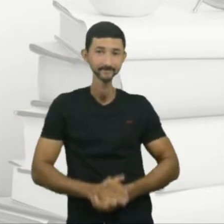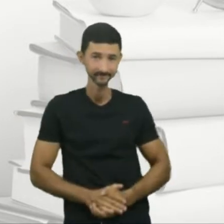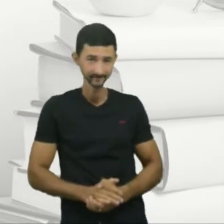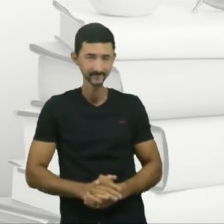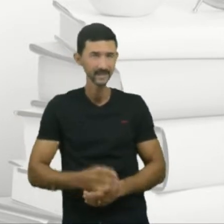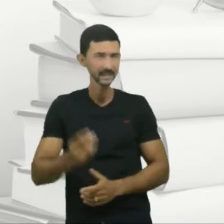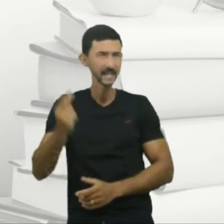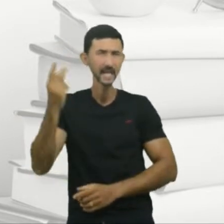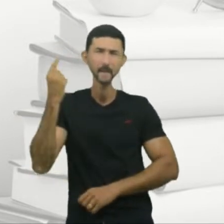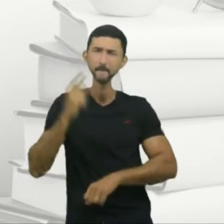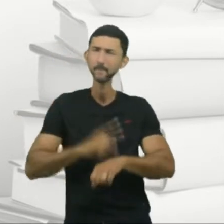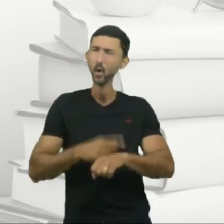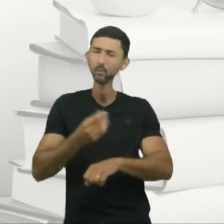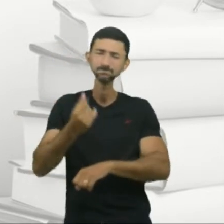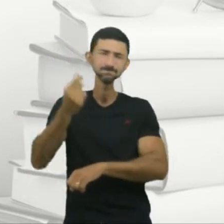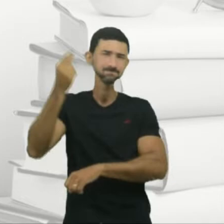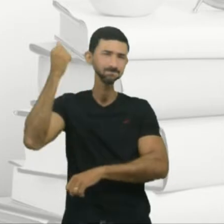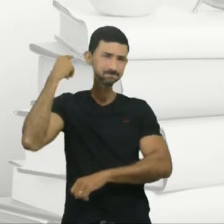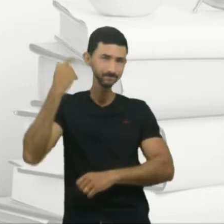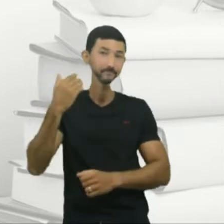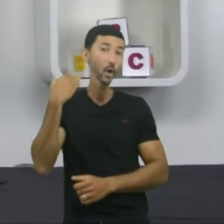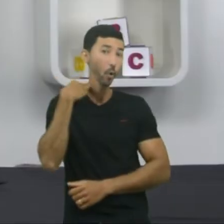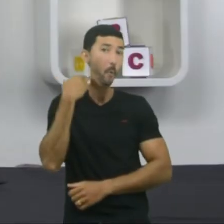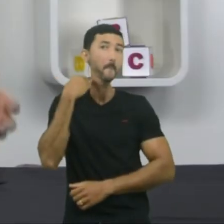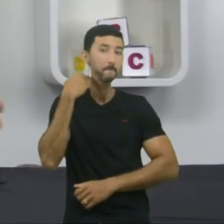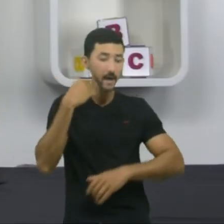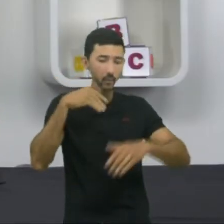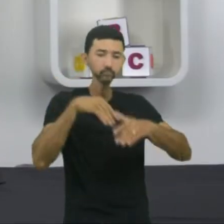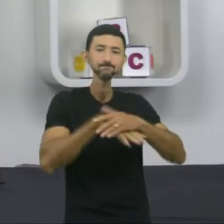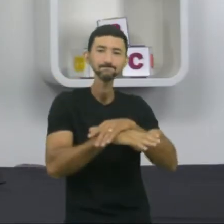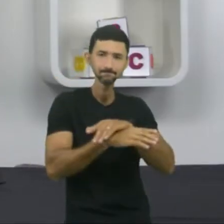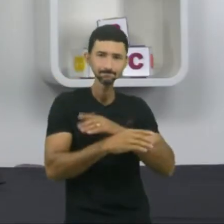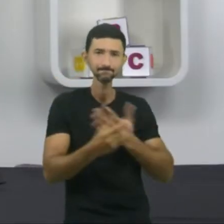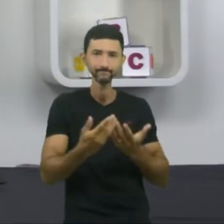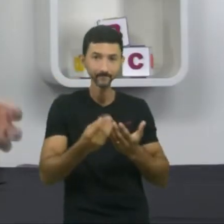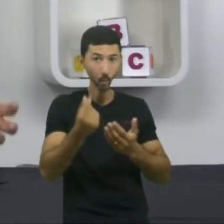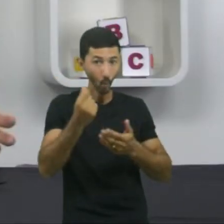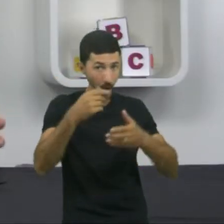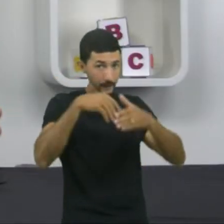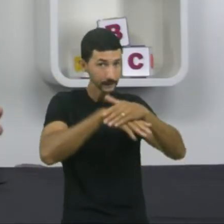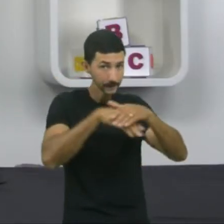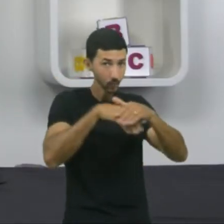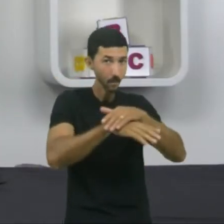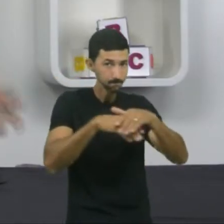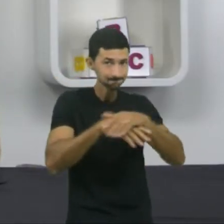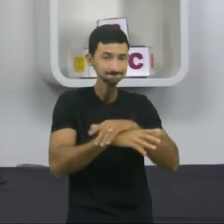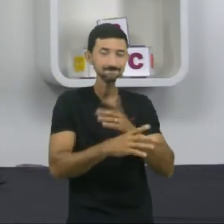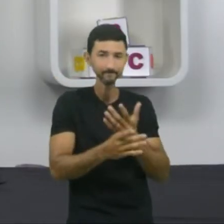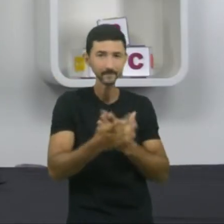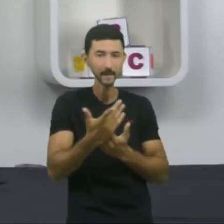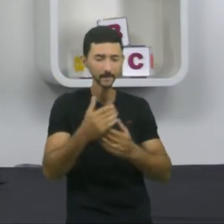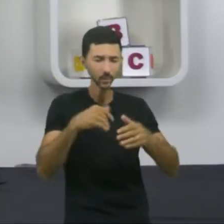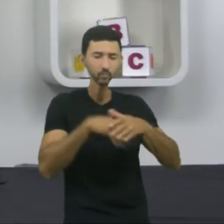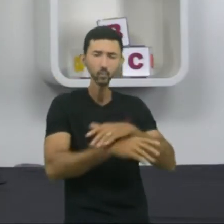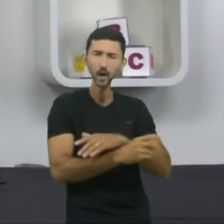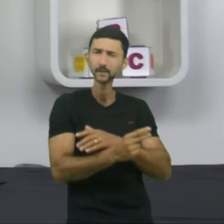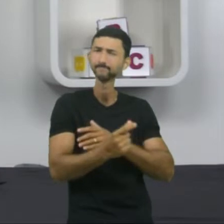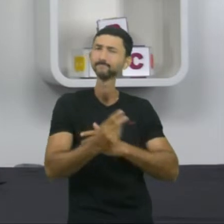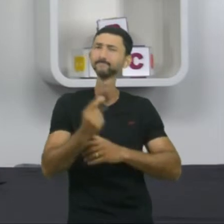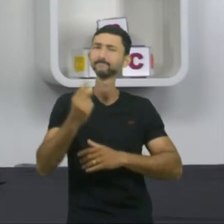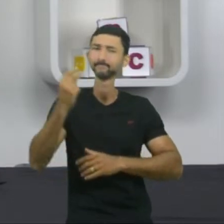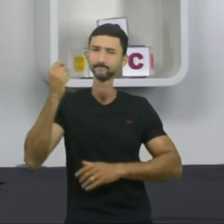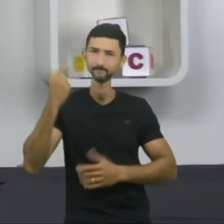Faz bastante tempo em que o banco ele tem uma conta bancária específica para se guardar o